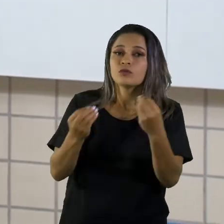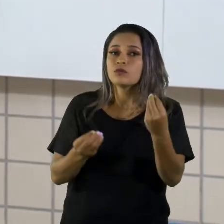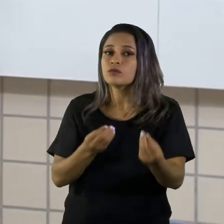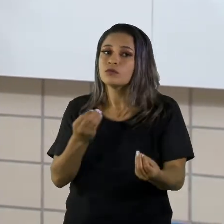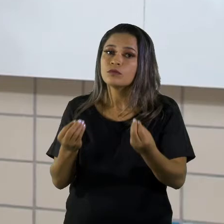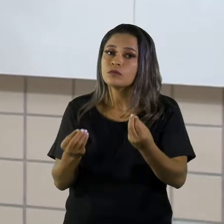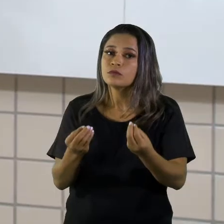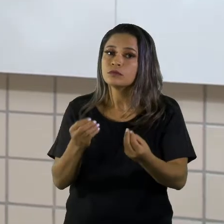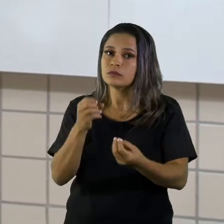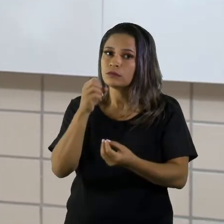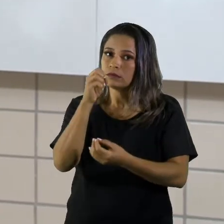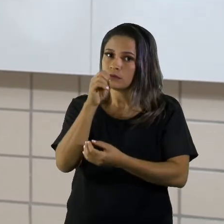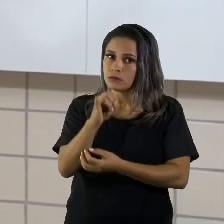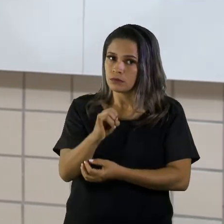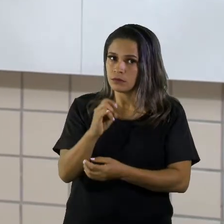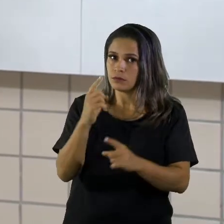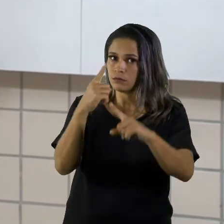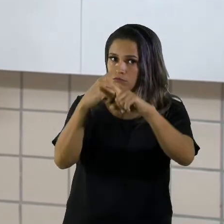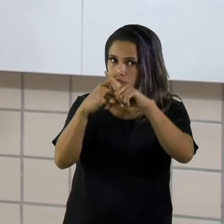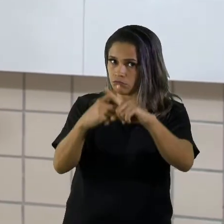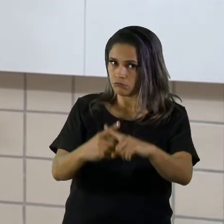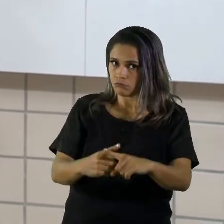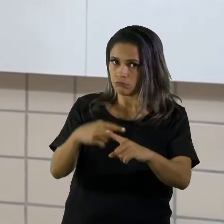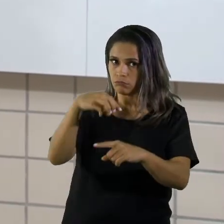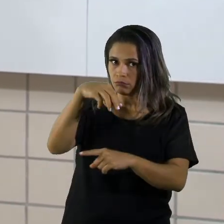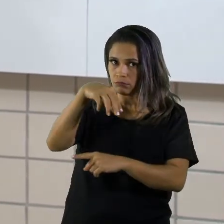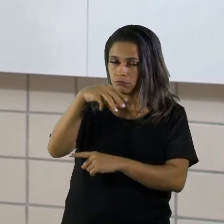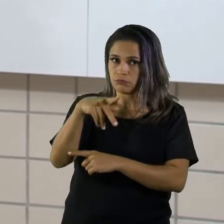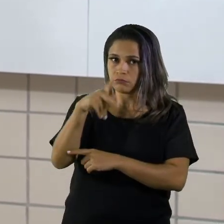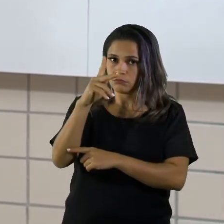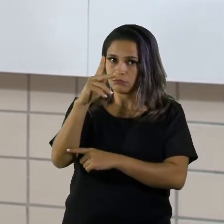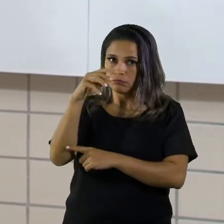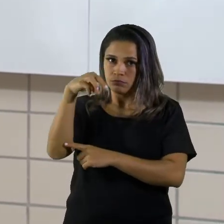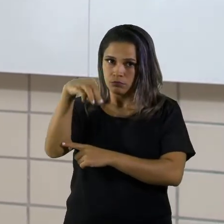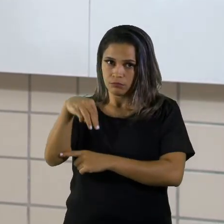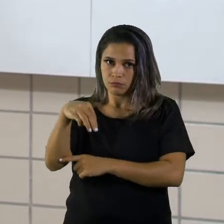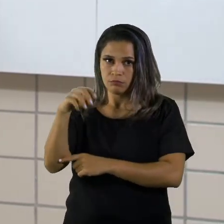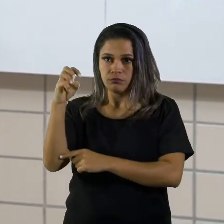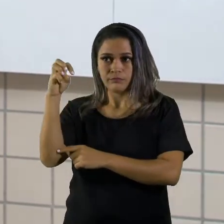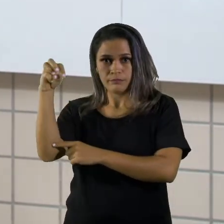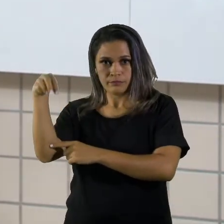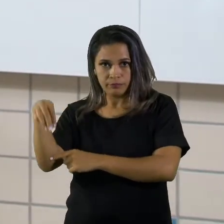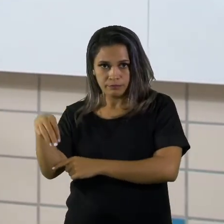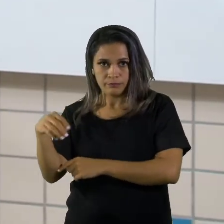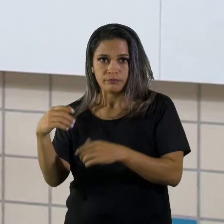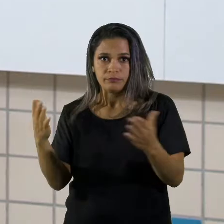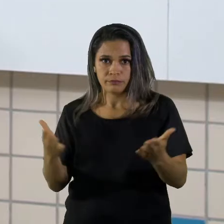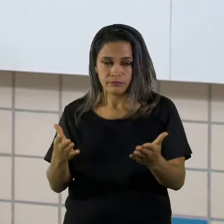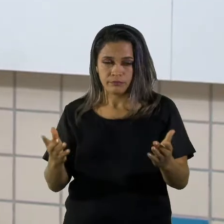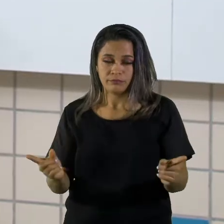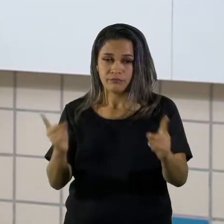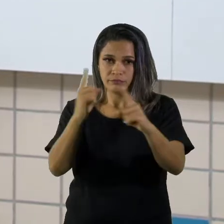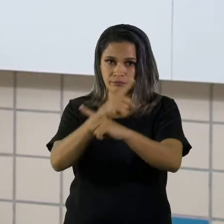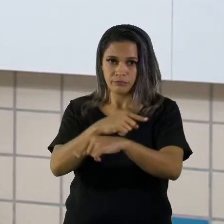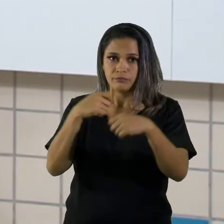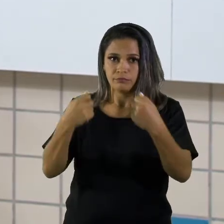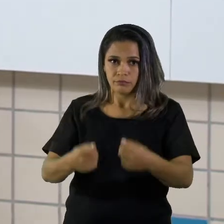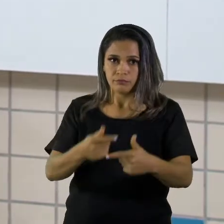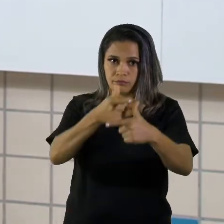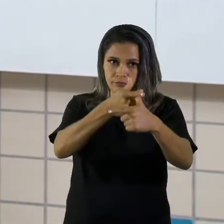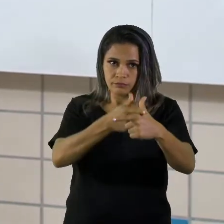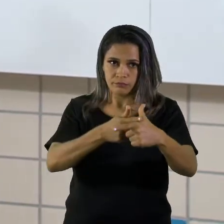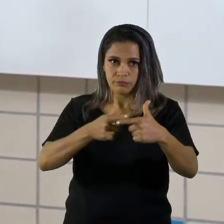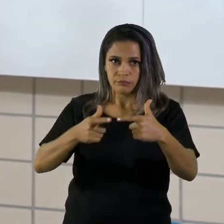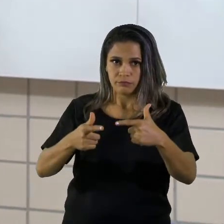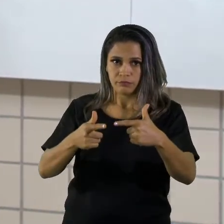eu multiplico para transformar quilômetros em metros, eu devo dividir para fazer o contrário, fazer